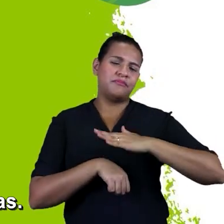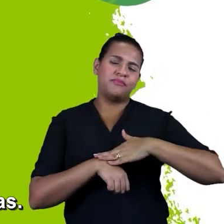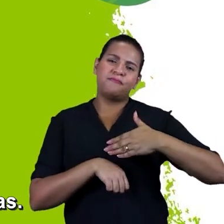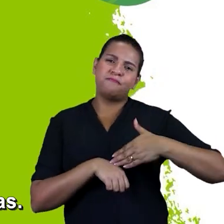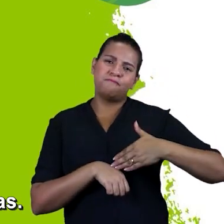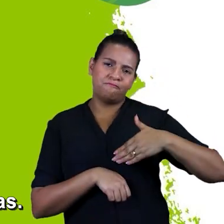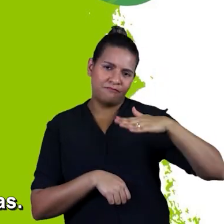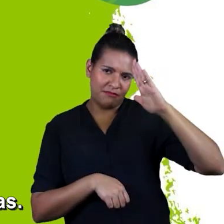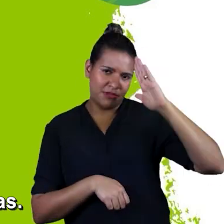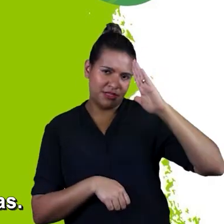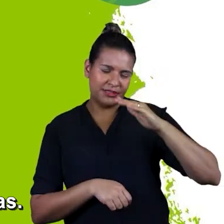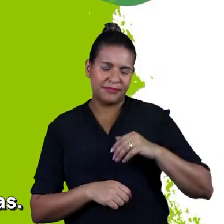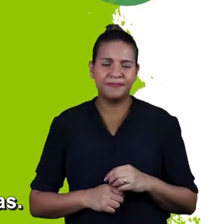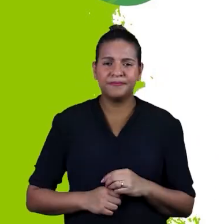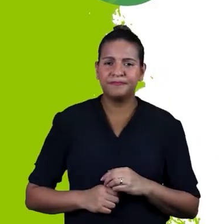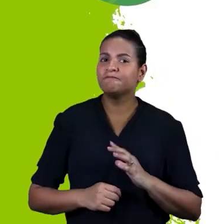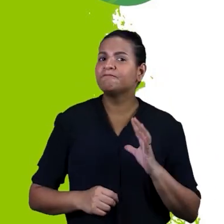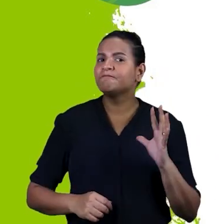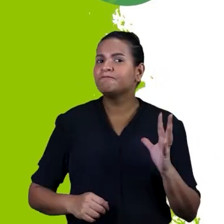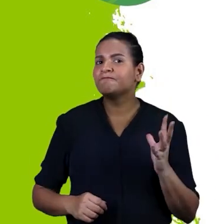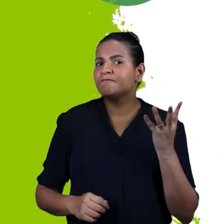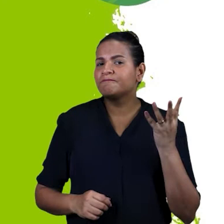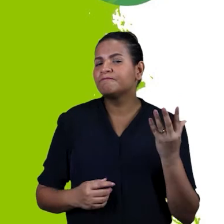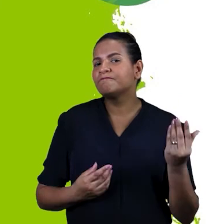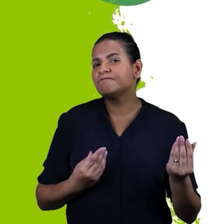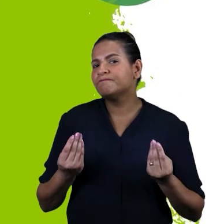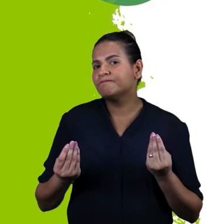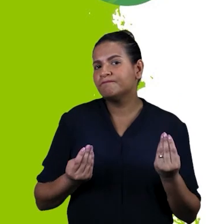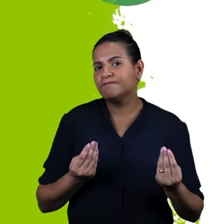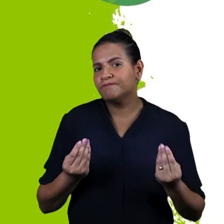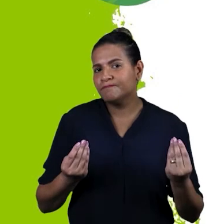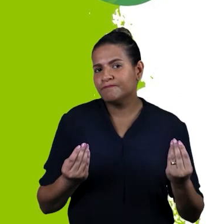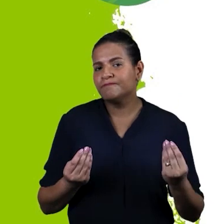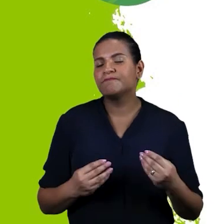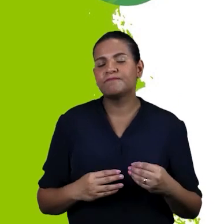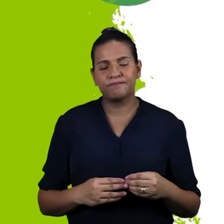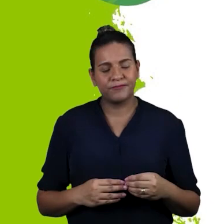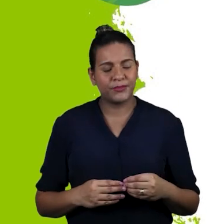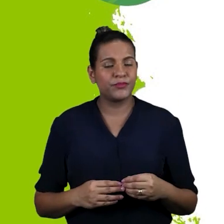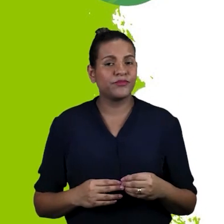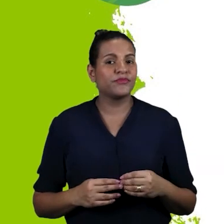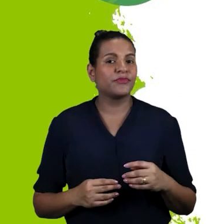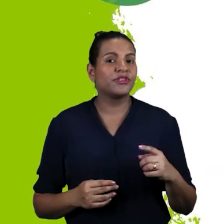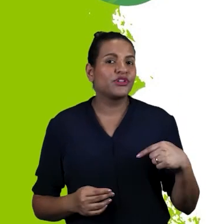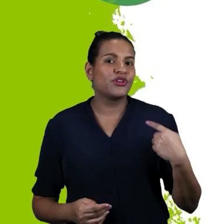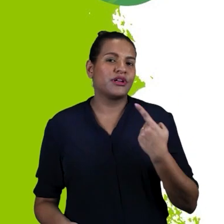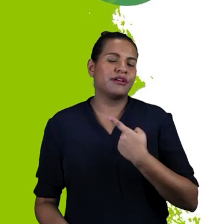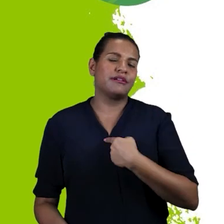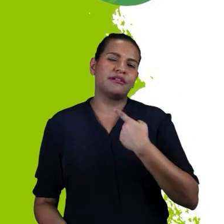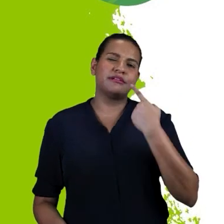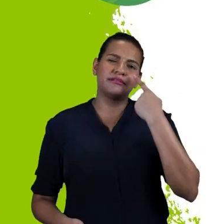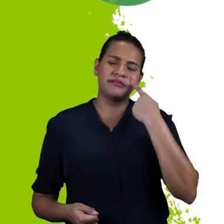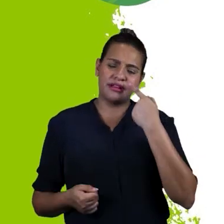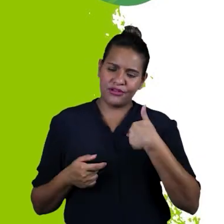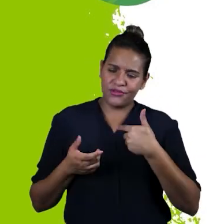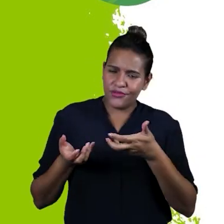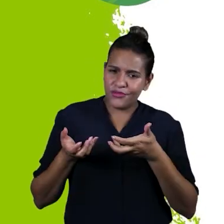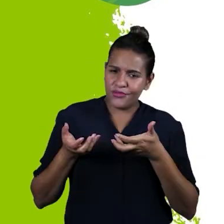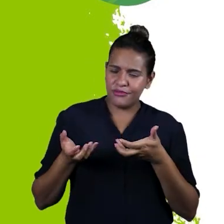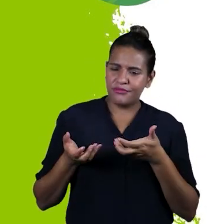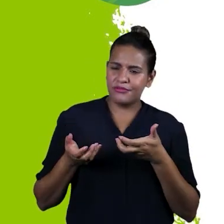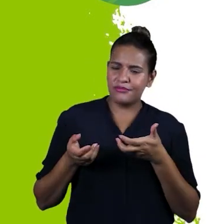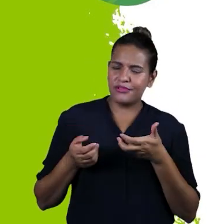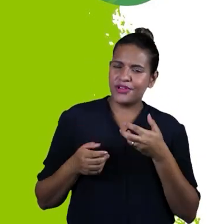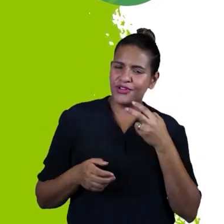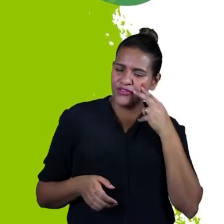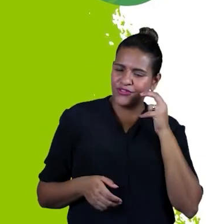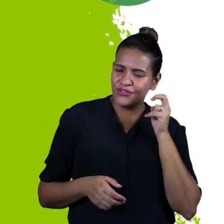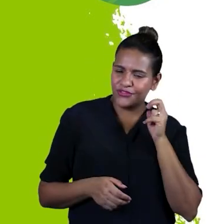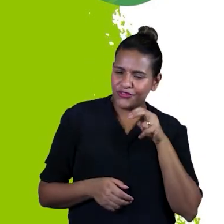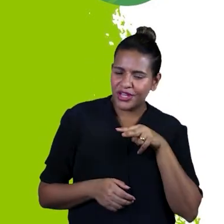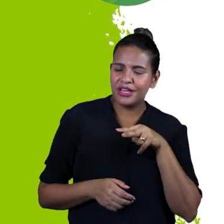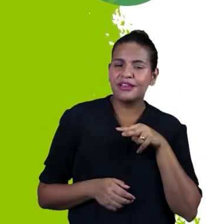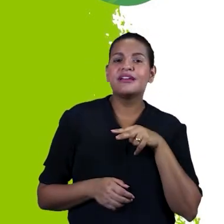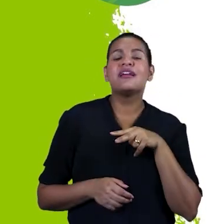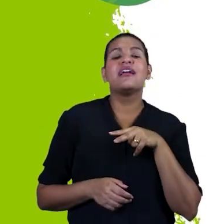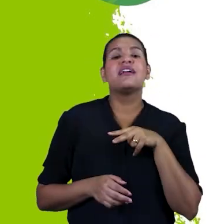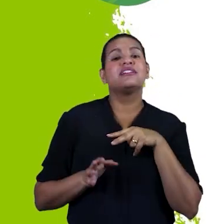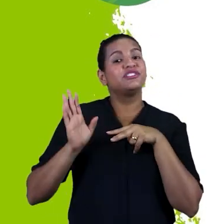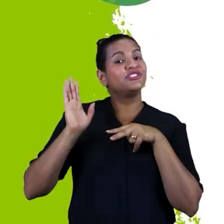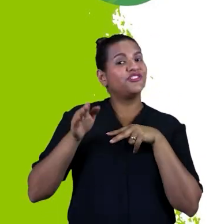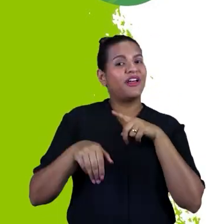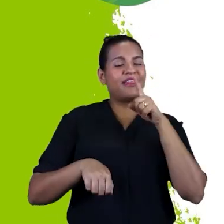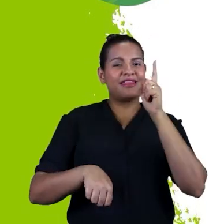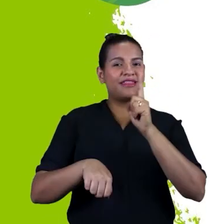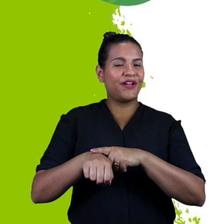tempo possível nelas. E como isso acontece? Trazendo pra gente aquilo que a gente quer